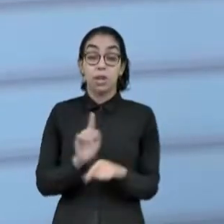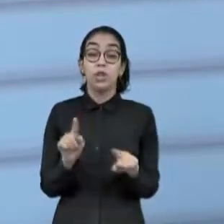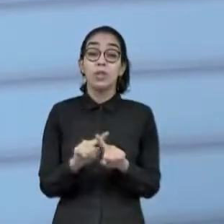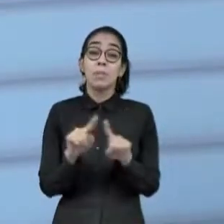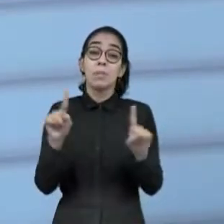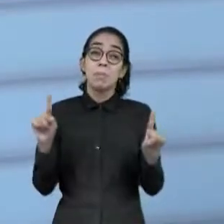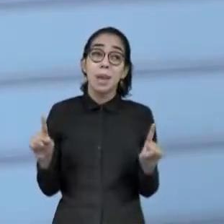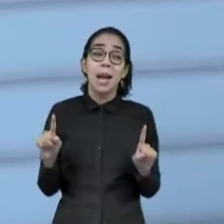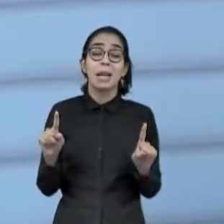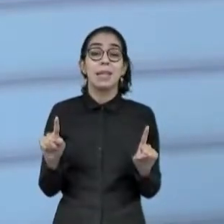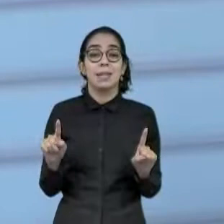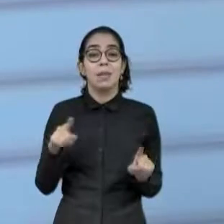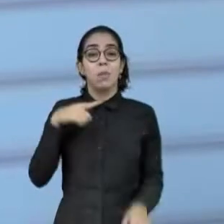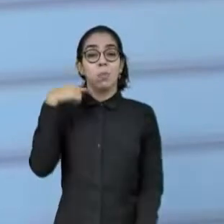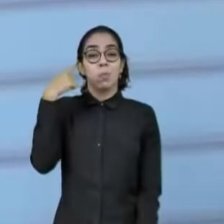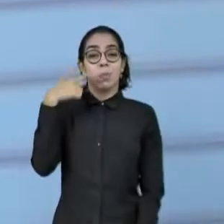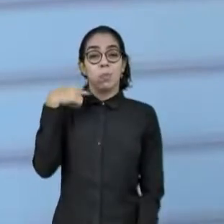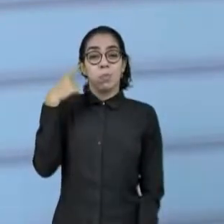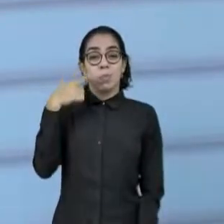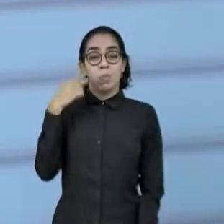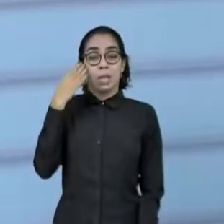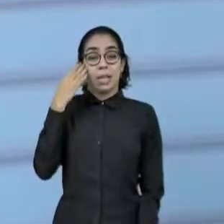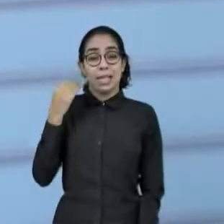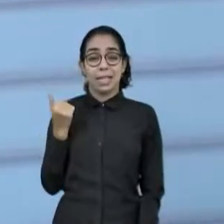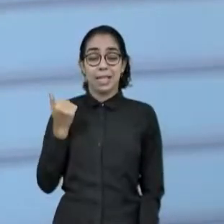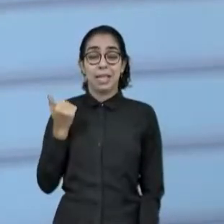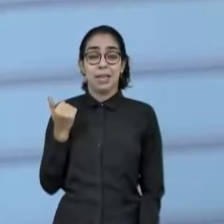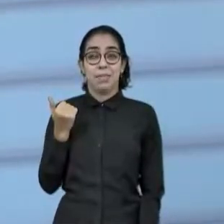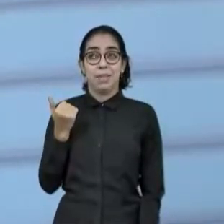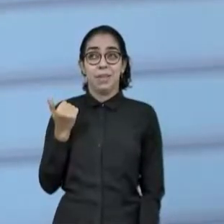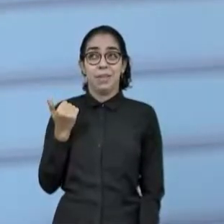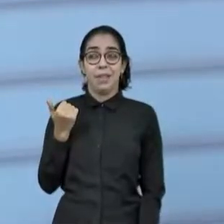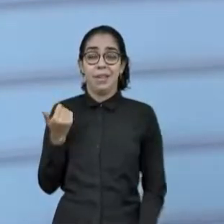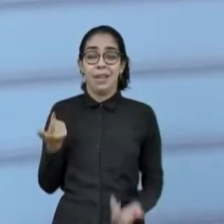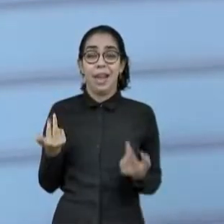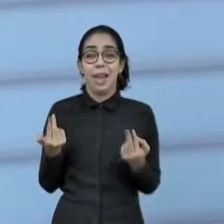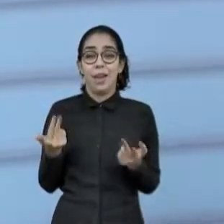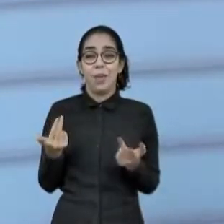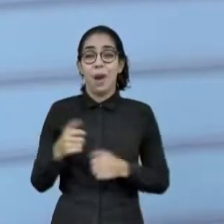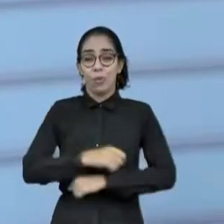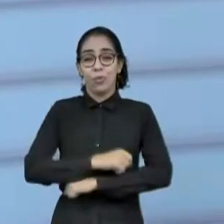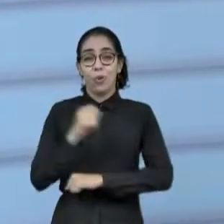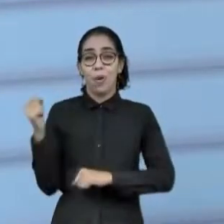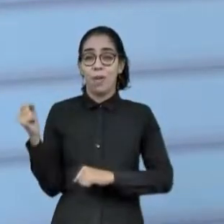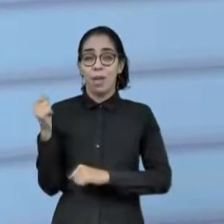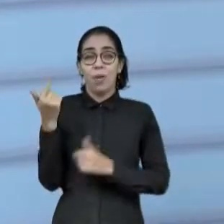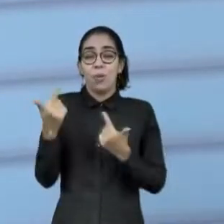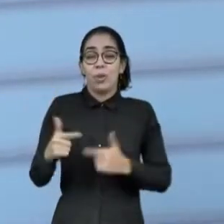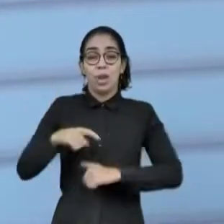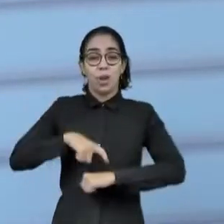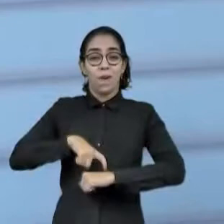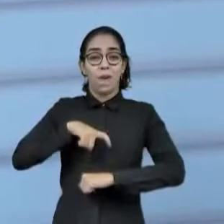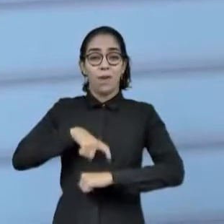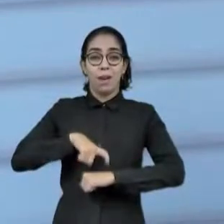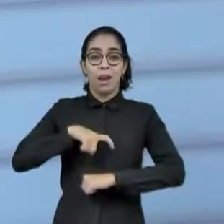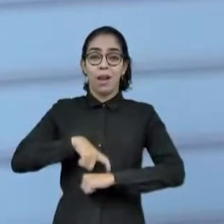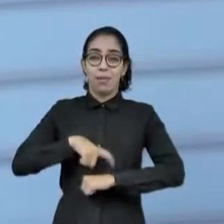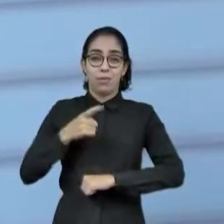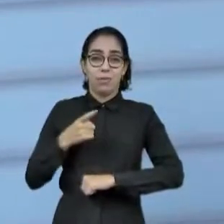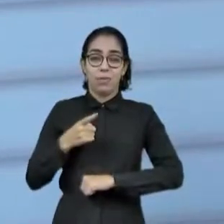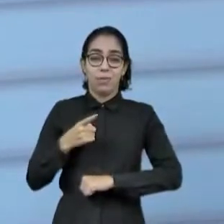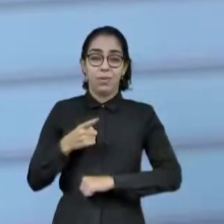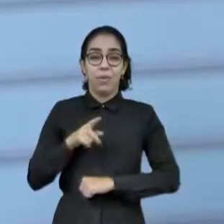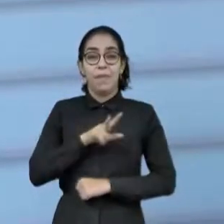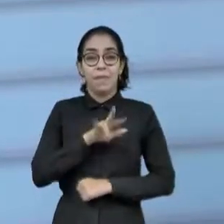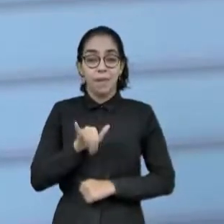disso, né? Porque advogado, vocês sabem como é que não tem... jornalista, né? Não tem horário para advogado, então a gente trabalha,